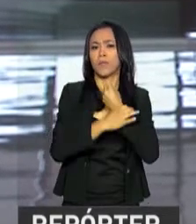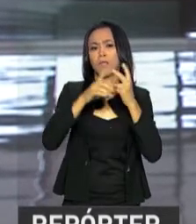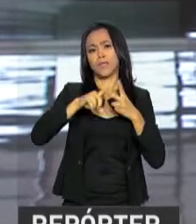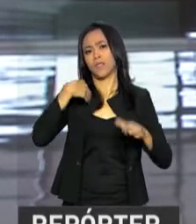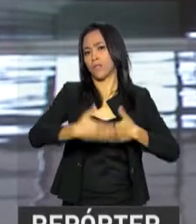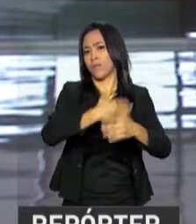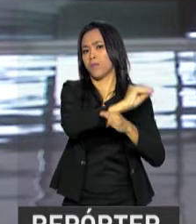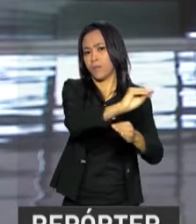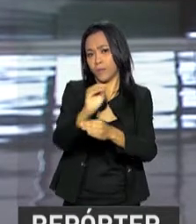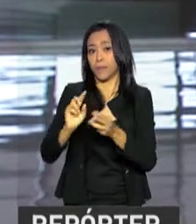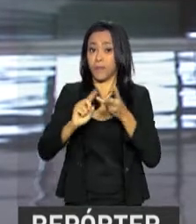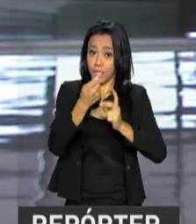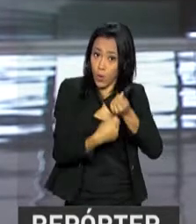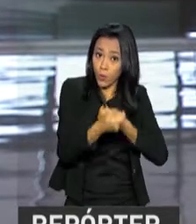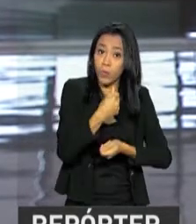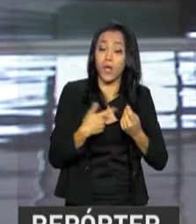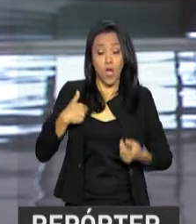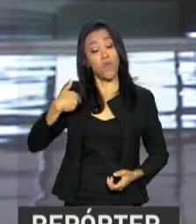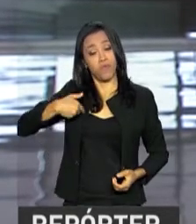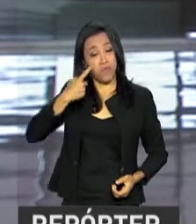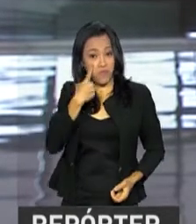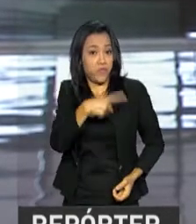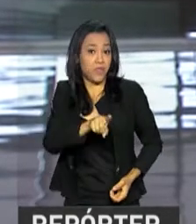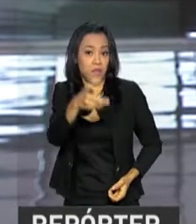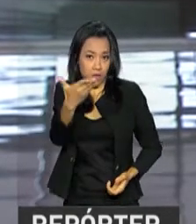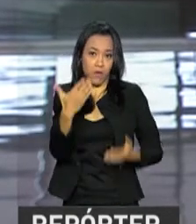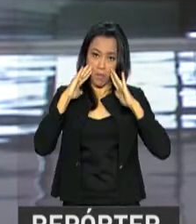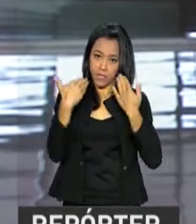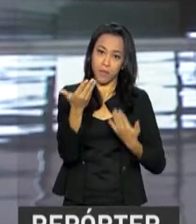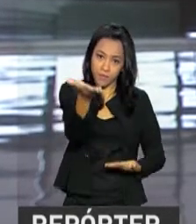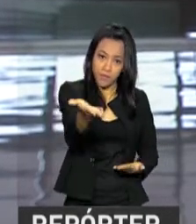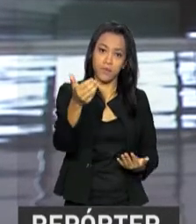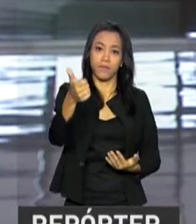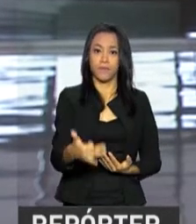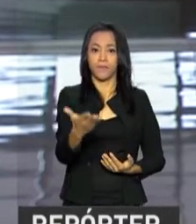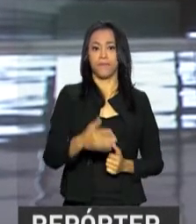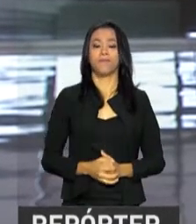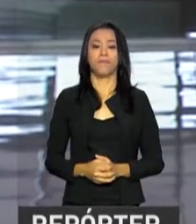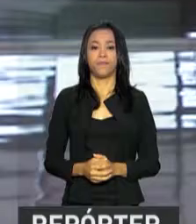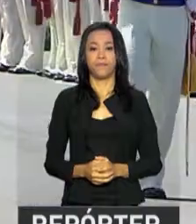sustentável e economia eu acompanhei essa reunião e mostra agora como foi na reportagem